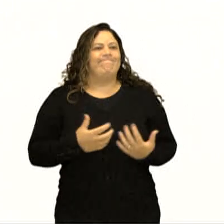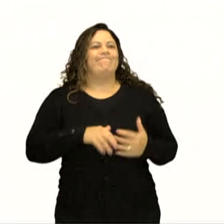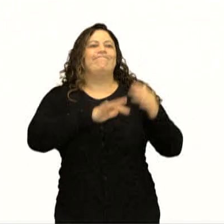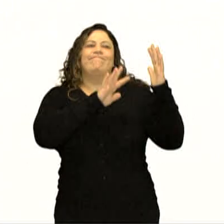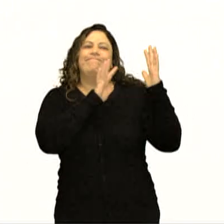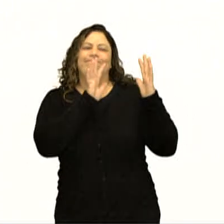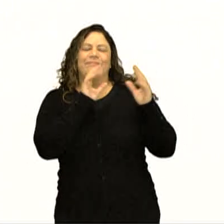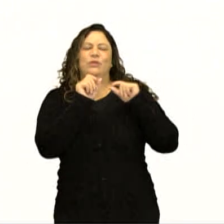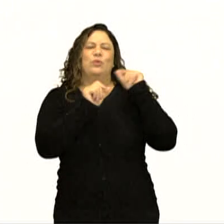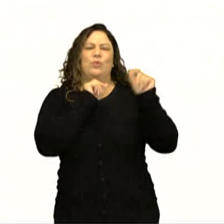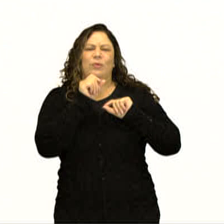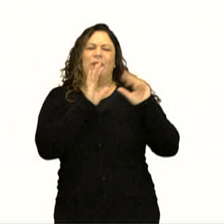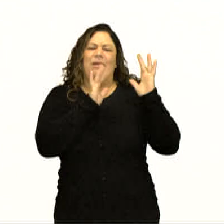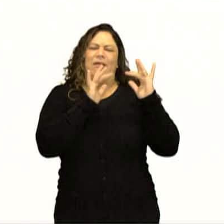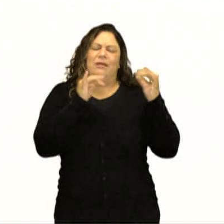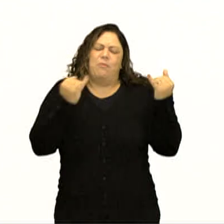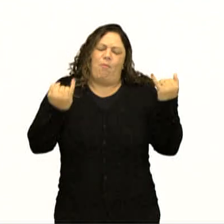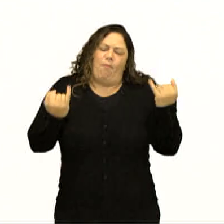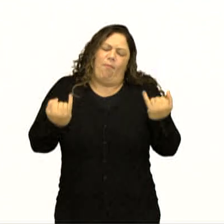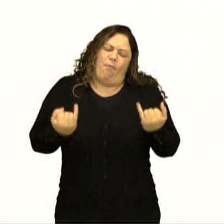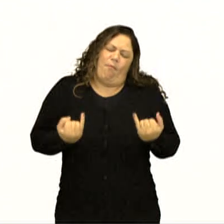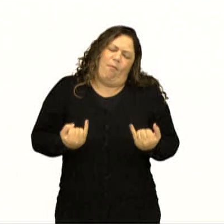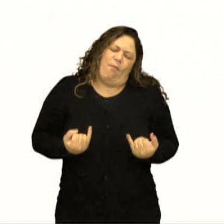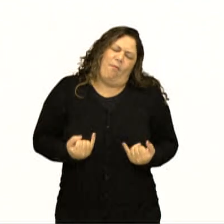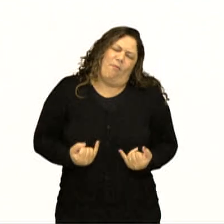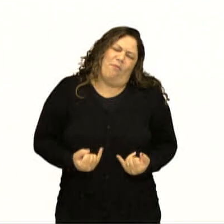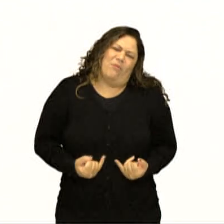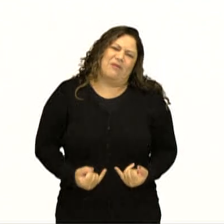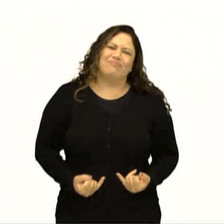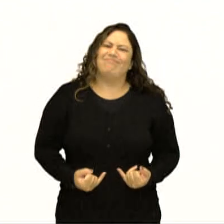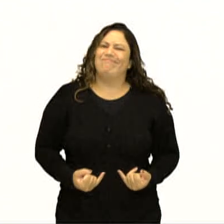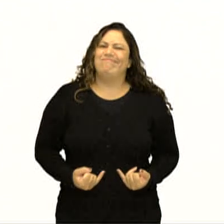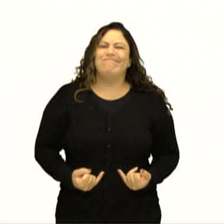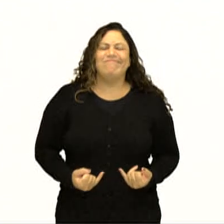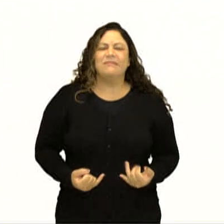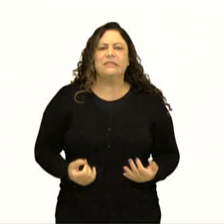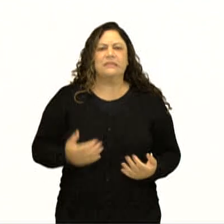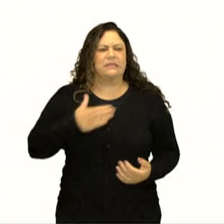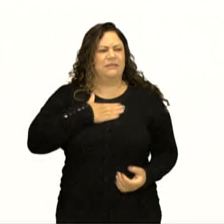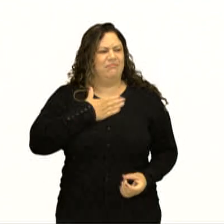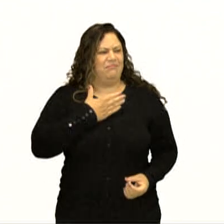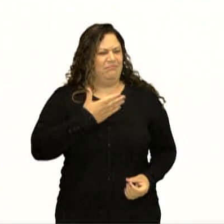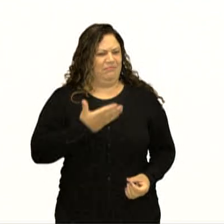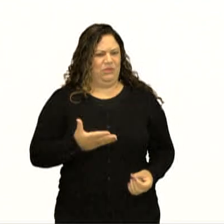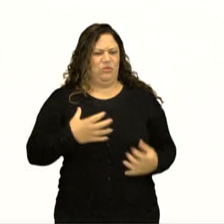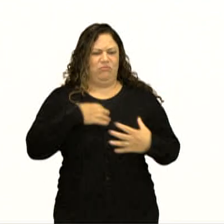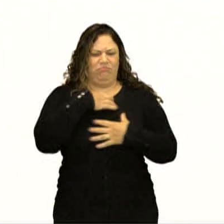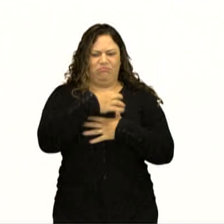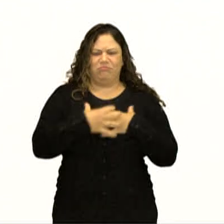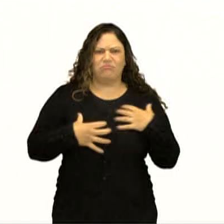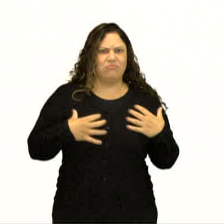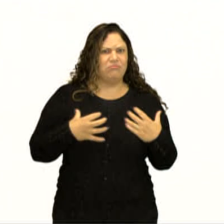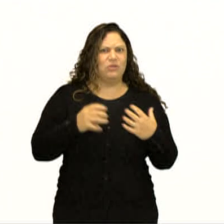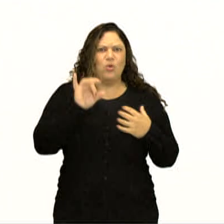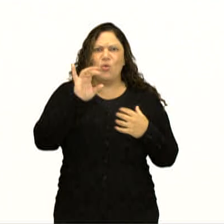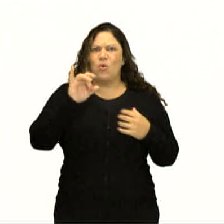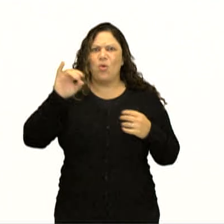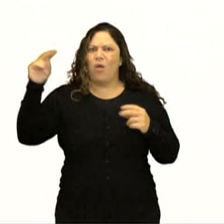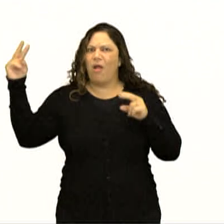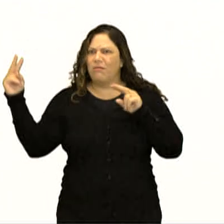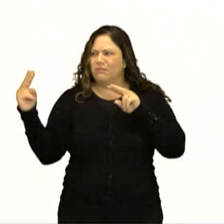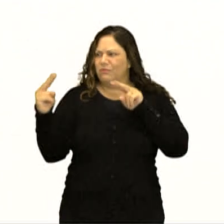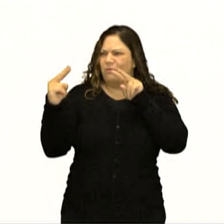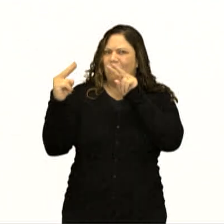namorado começou a emagrecer, muito admirado de que lhe causassem tais efeitos um simples olhar e um